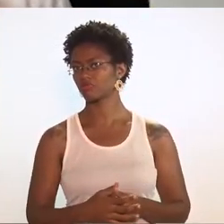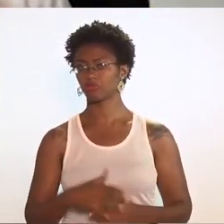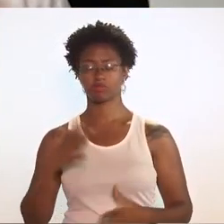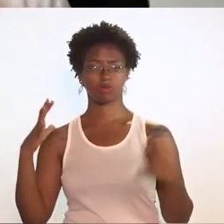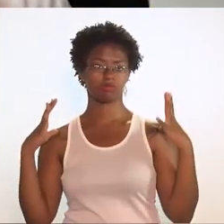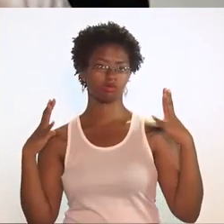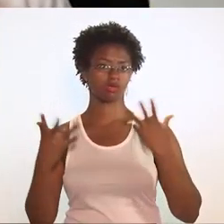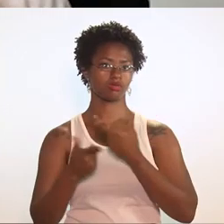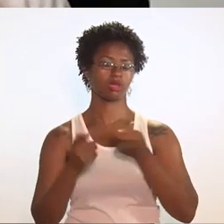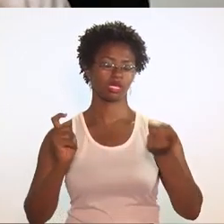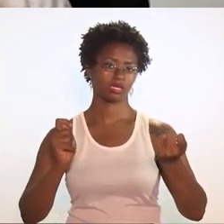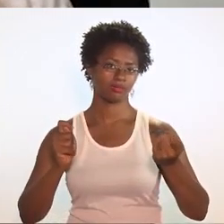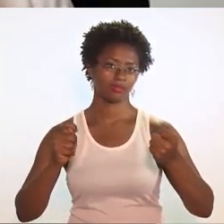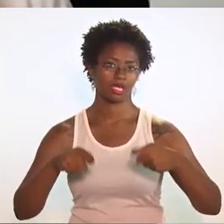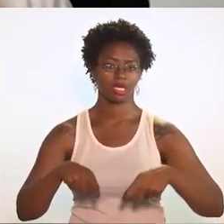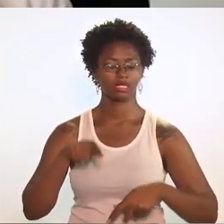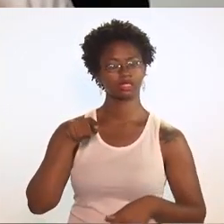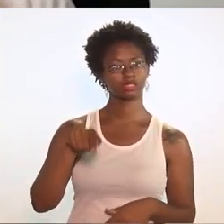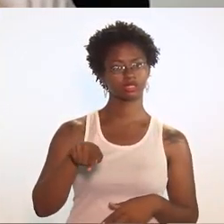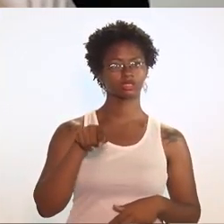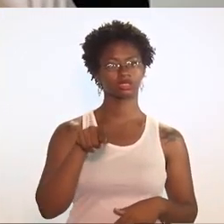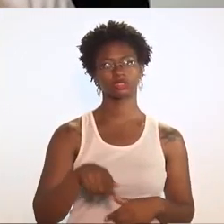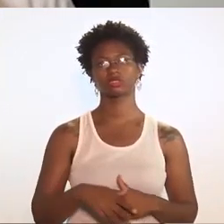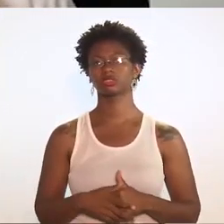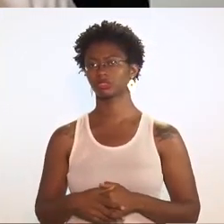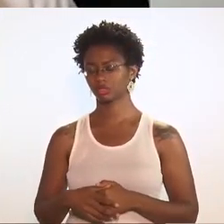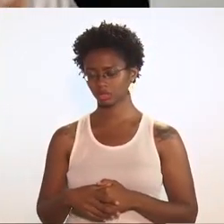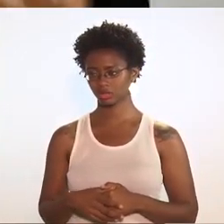em dezembro, foi um sucesso, né?